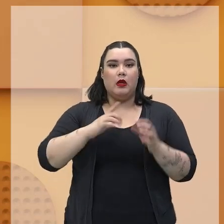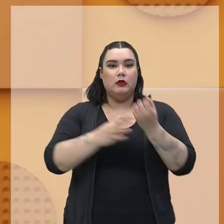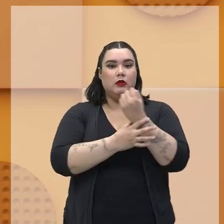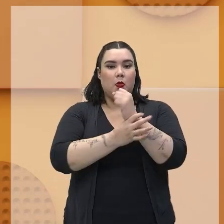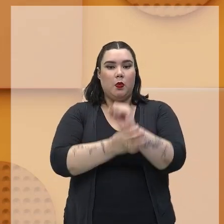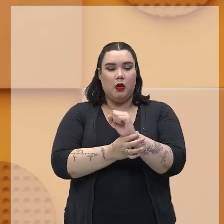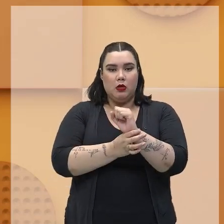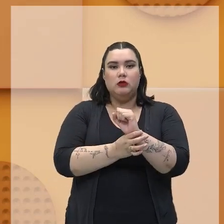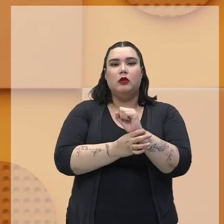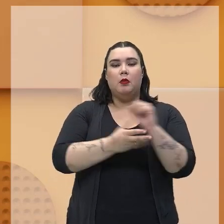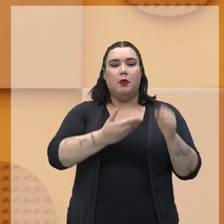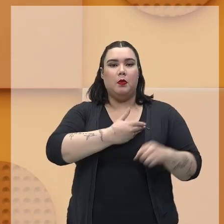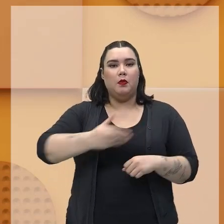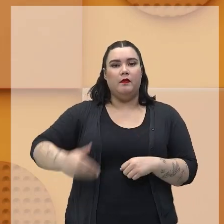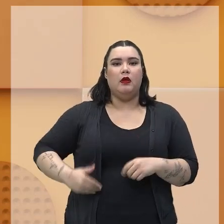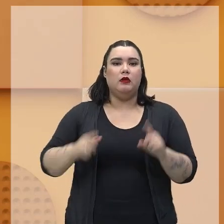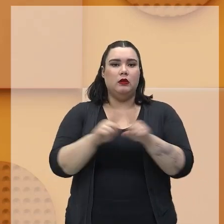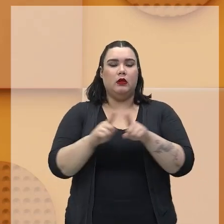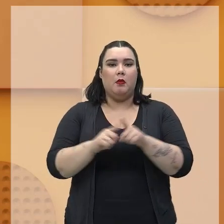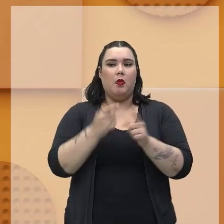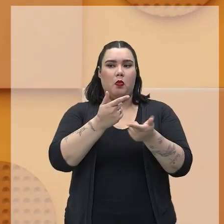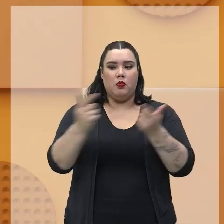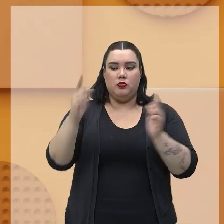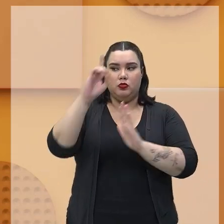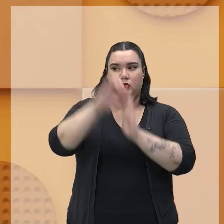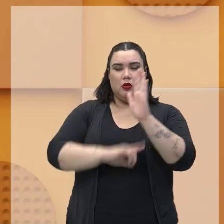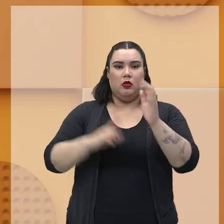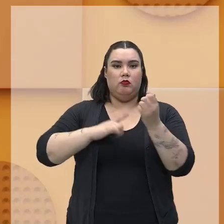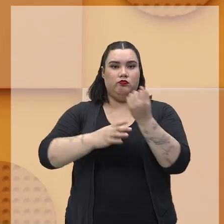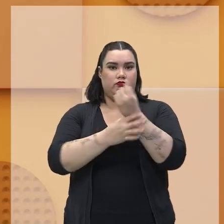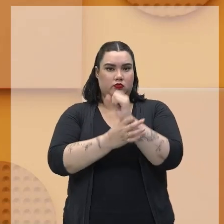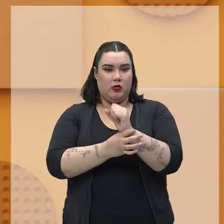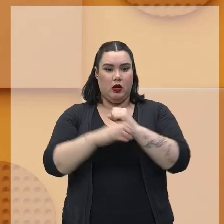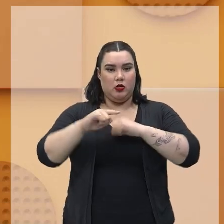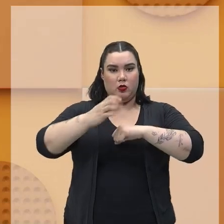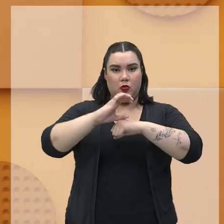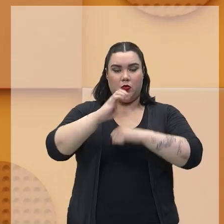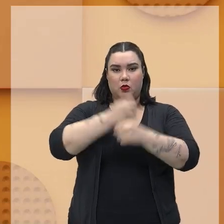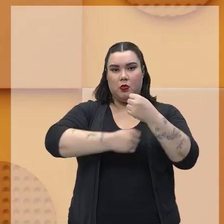e outros direitos assegurados pela Constituição de